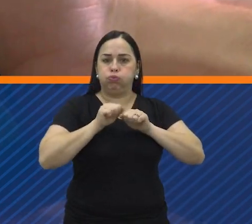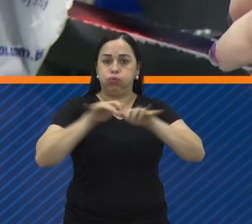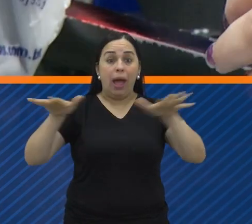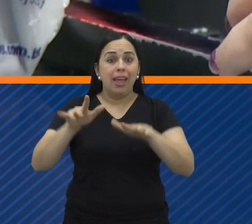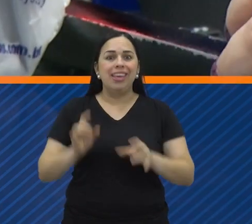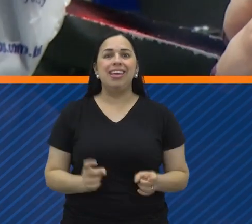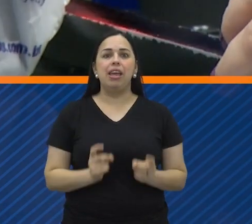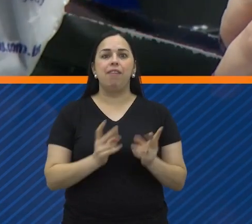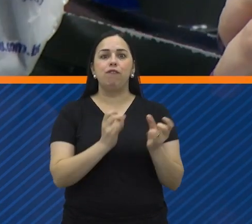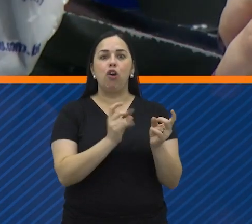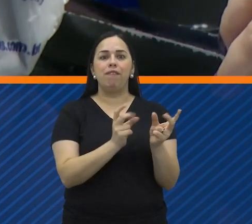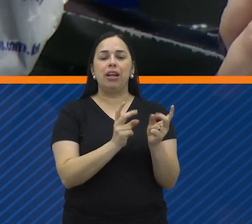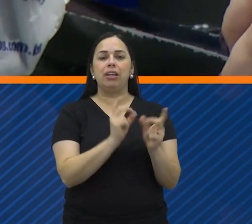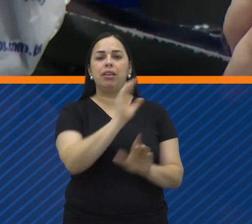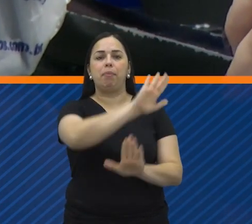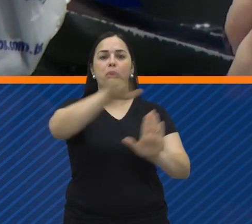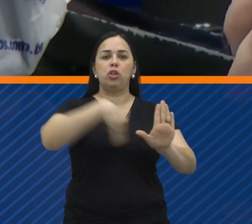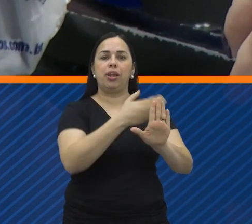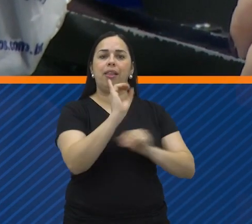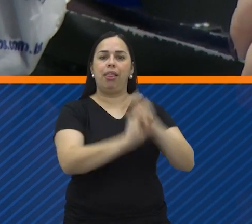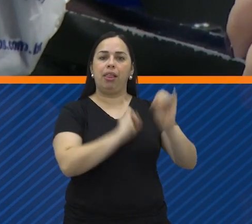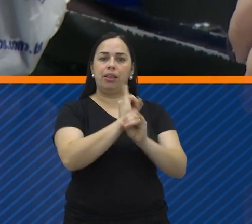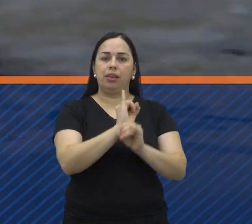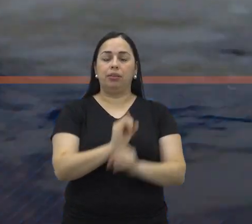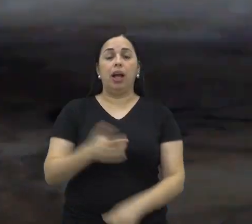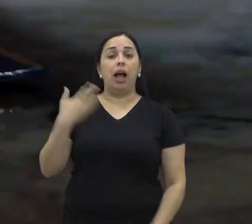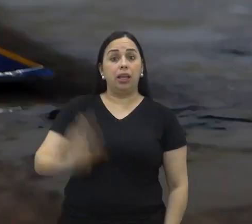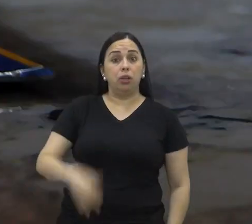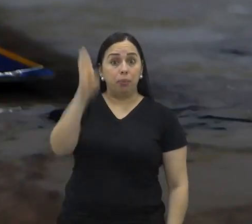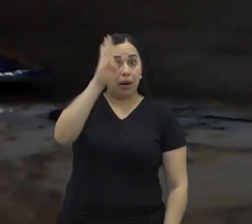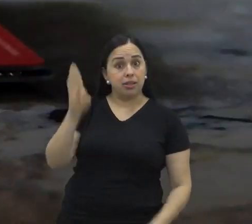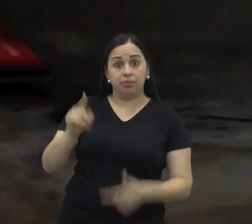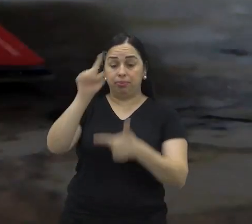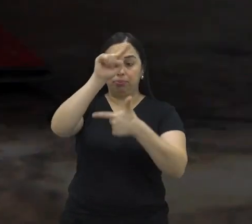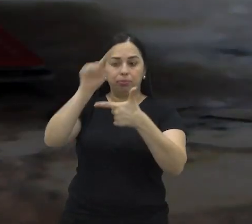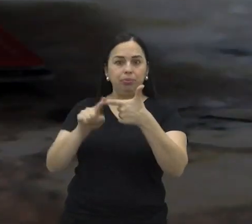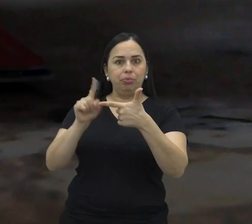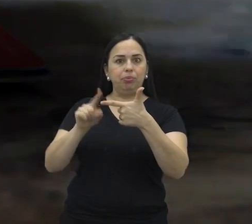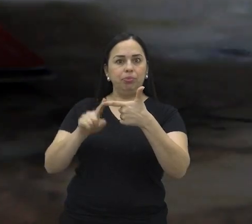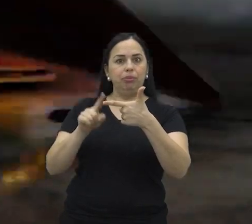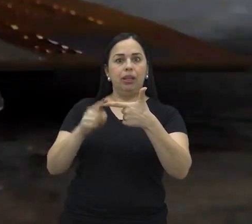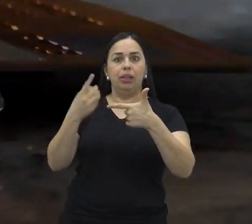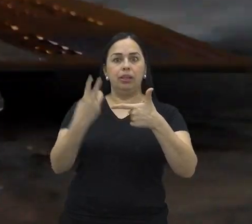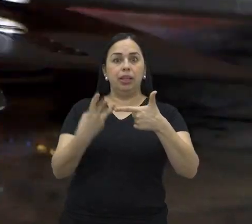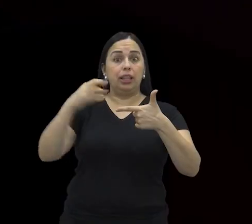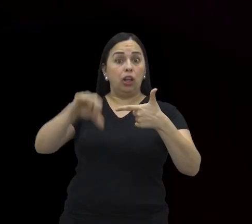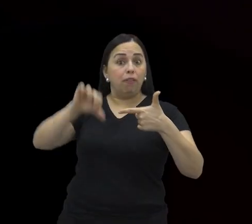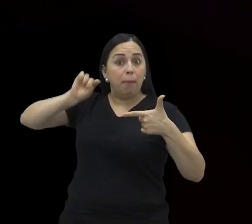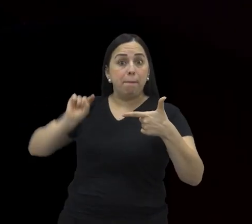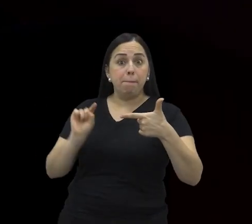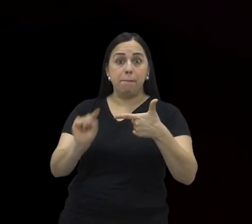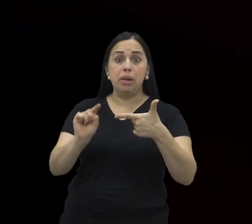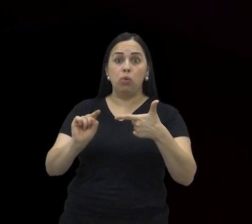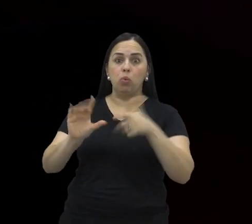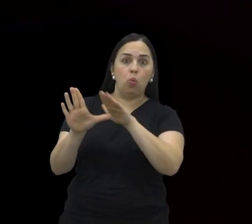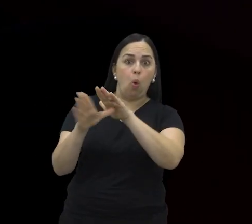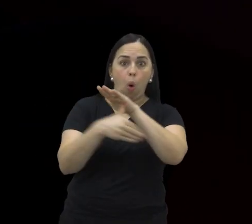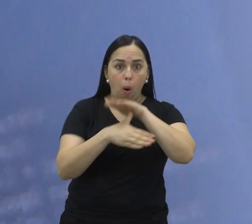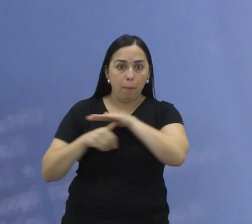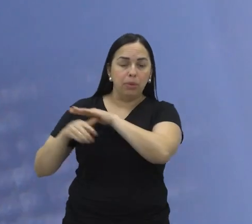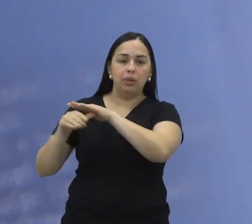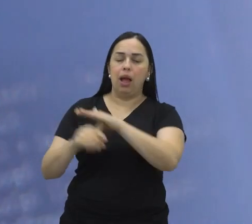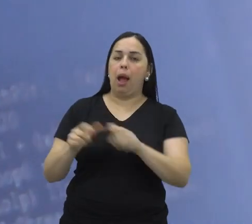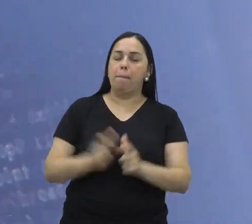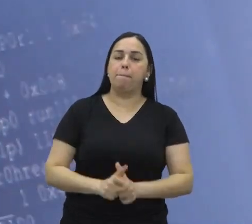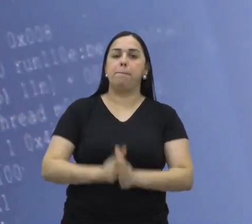Deep Web em todo o mundo. O Brasil ocupa a segunda posição no ranking, com mais de 39 mil ocorrências. A maior parte